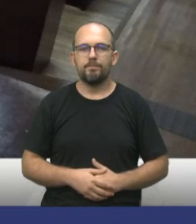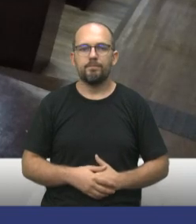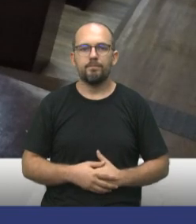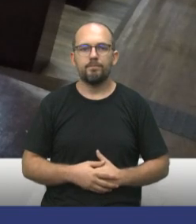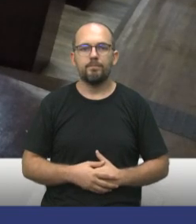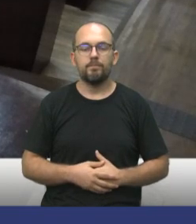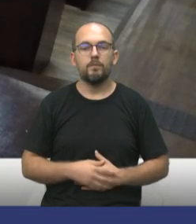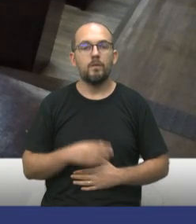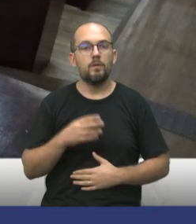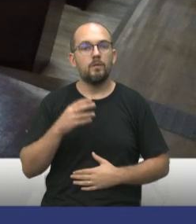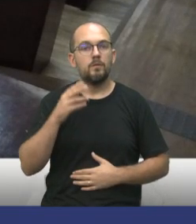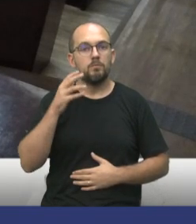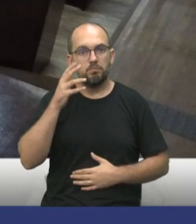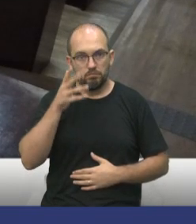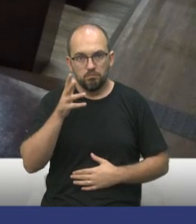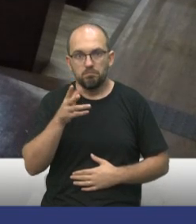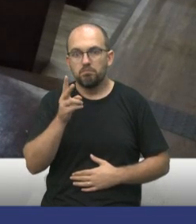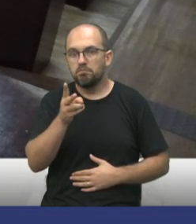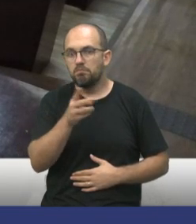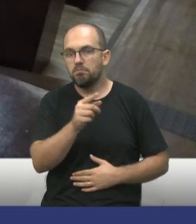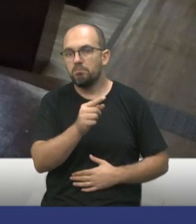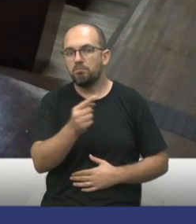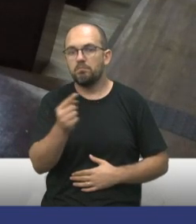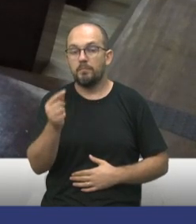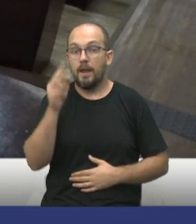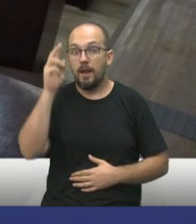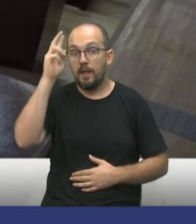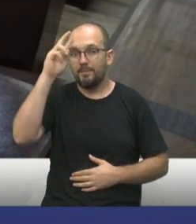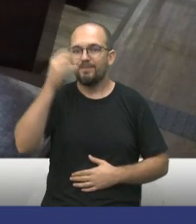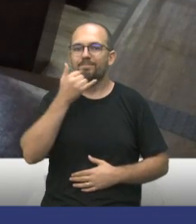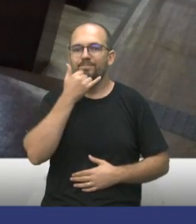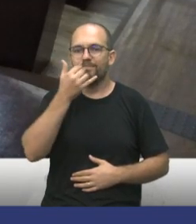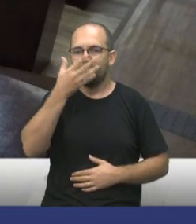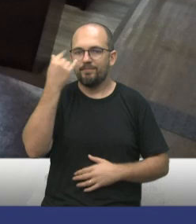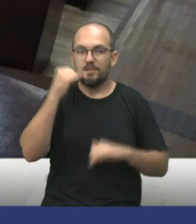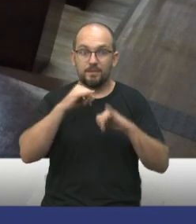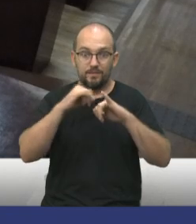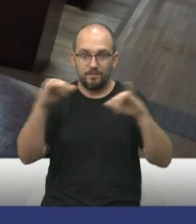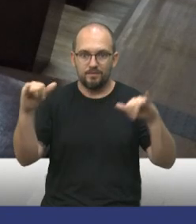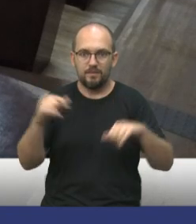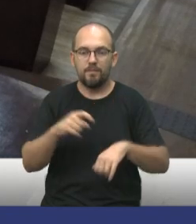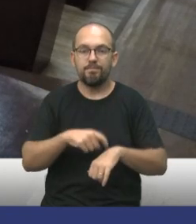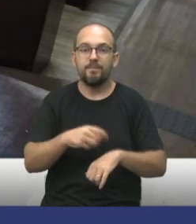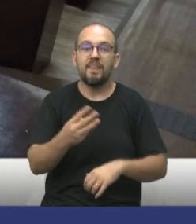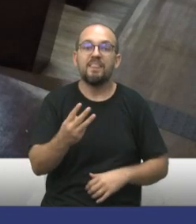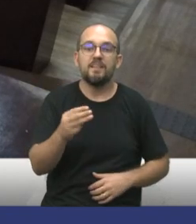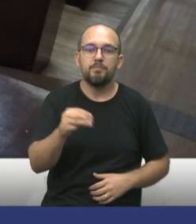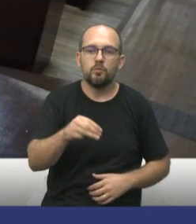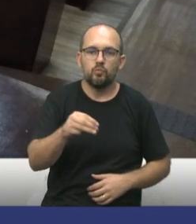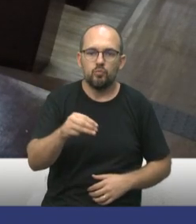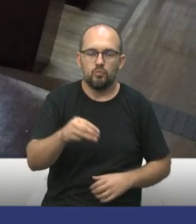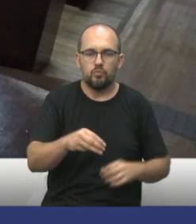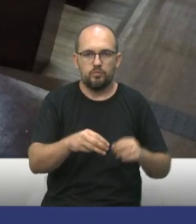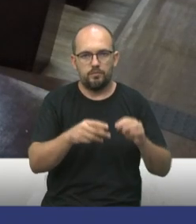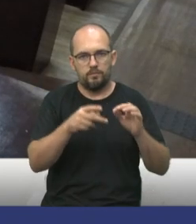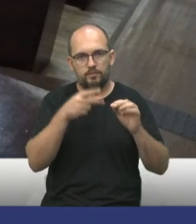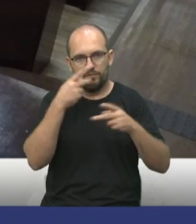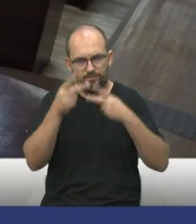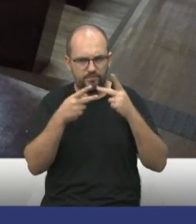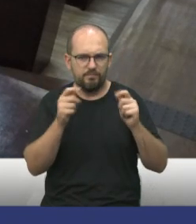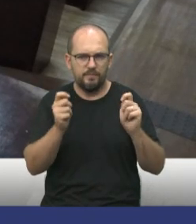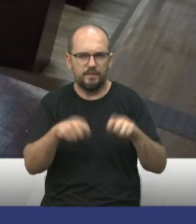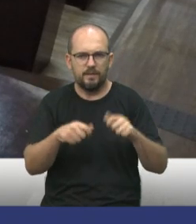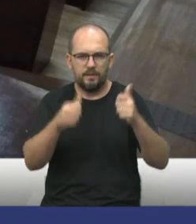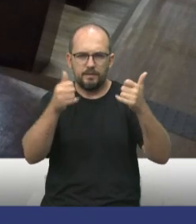A palavra continua aberta, lembrando, eu esqueci de dizer, são 3 minutos para falar, mas dá para